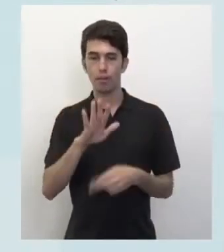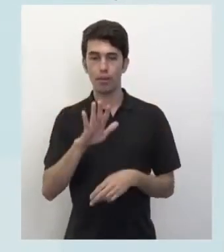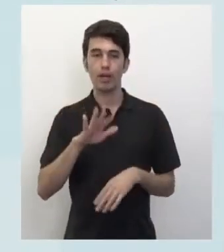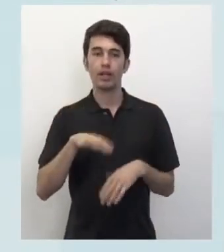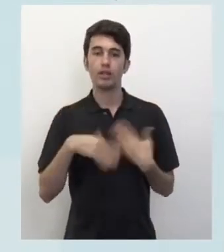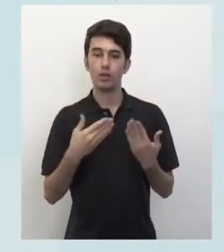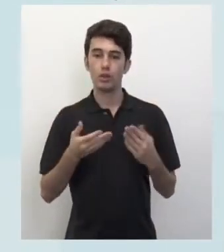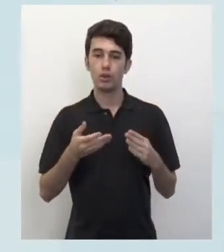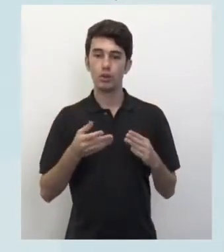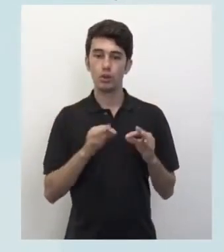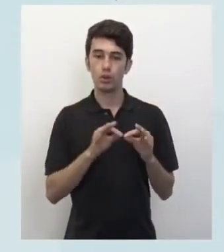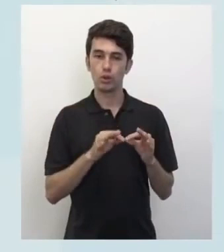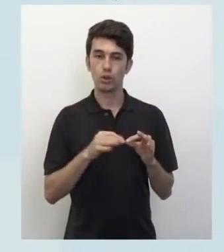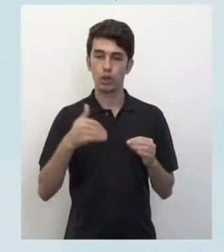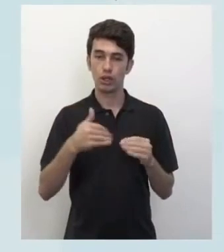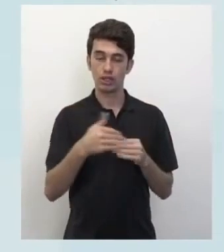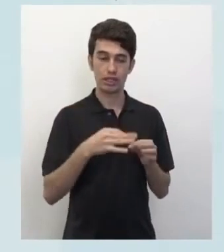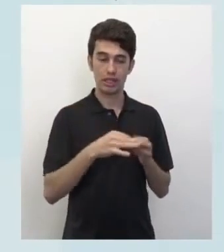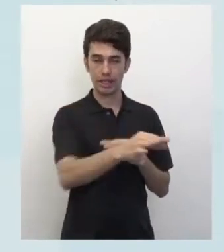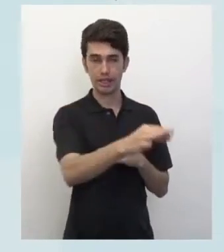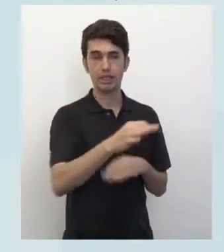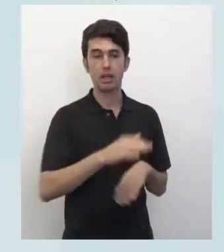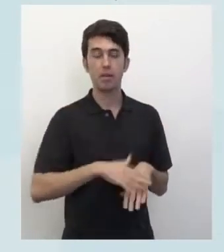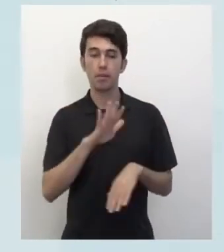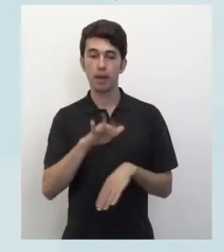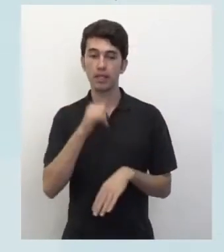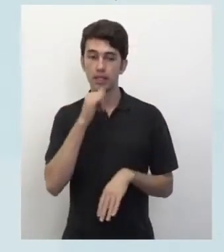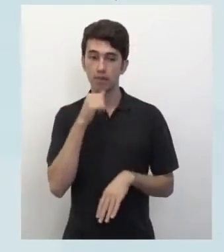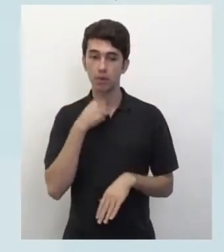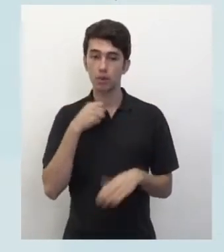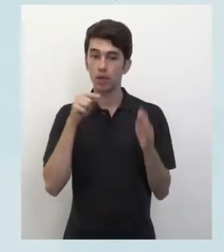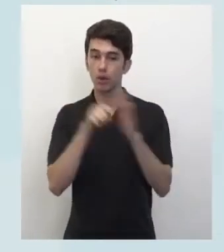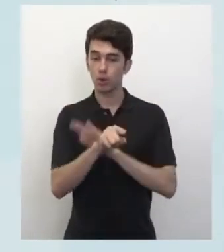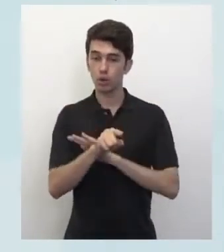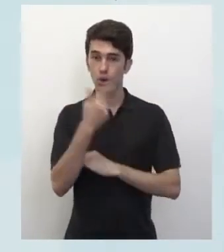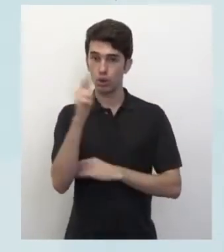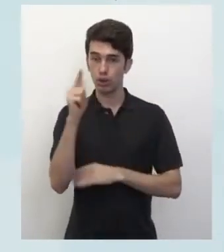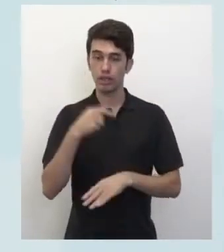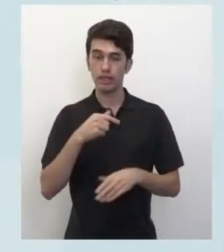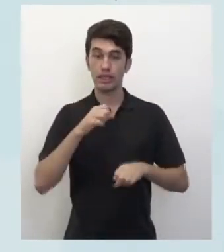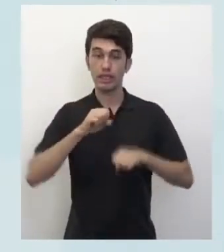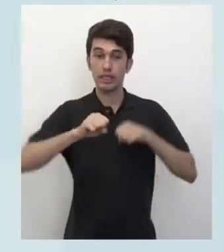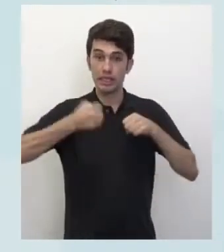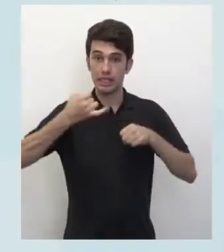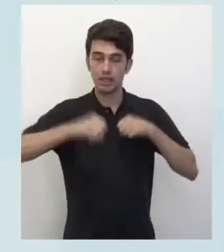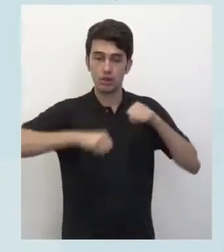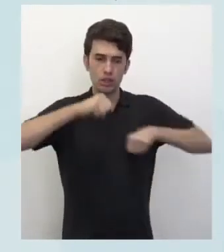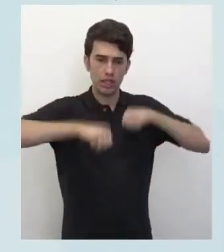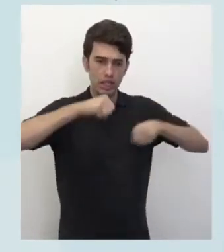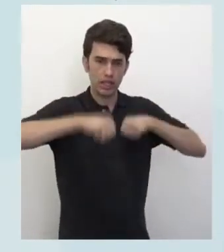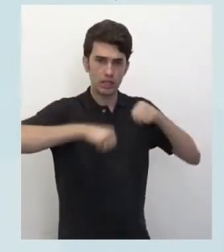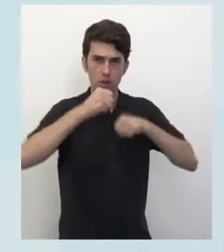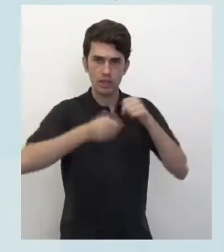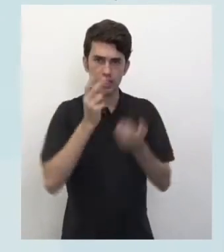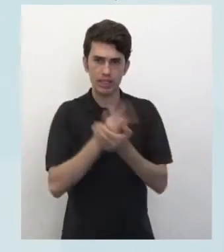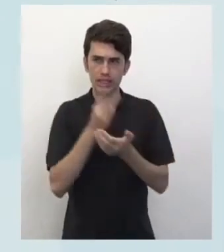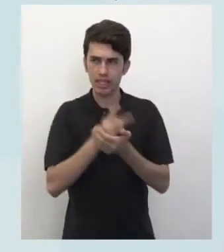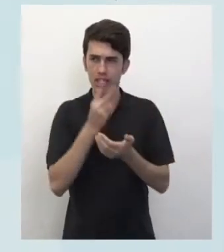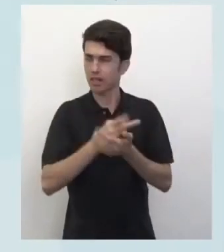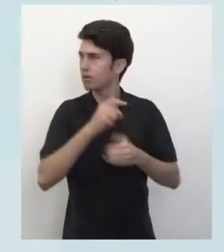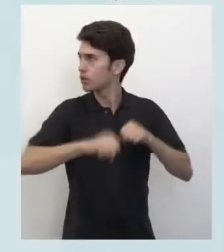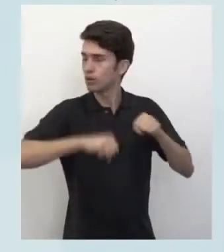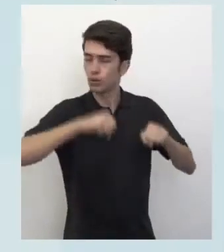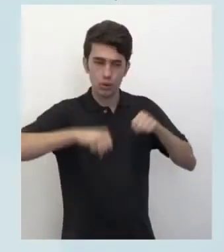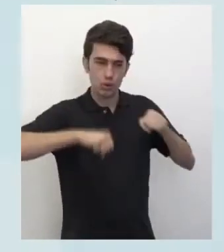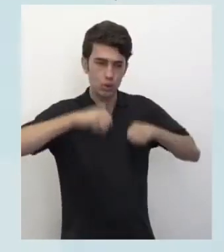O deslocamento. Tá? A pergunta é outra. Vamos lá. Se o ciclista mantivesse o tempo todo o mesmo ritmo, quanto tempo